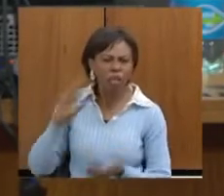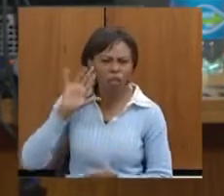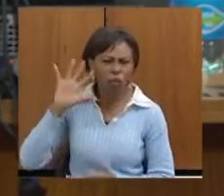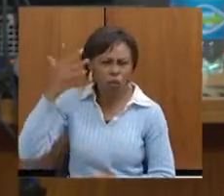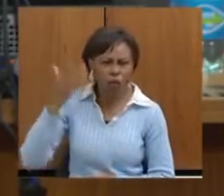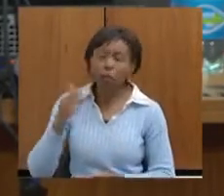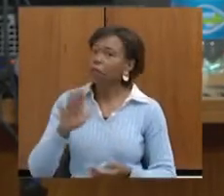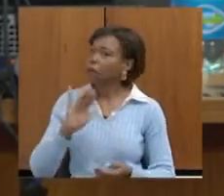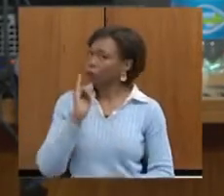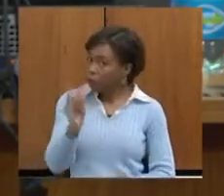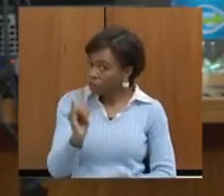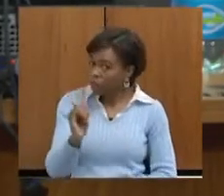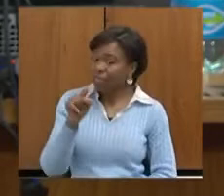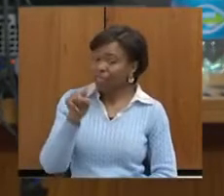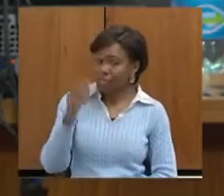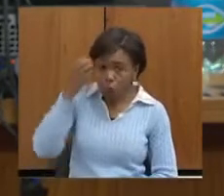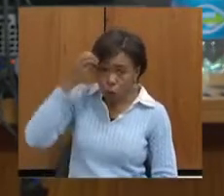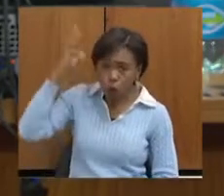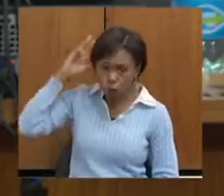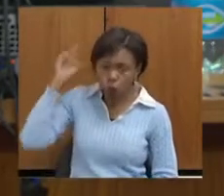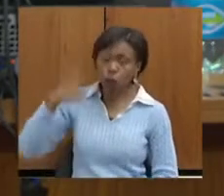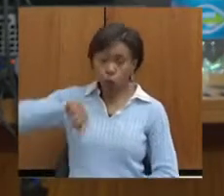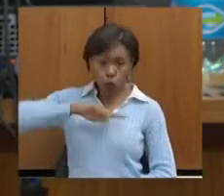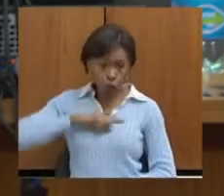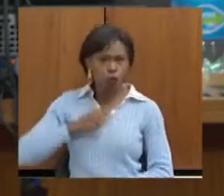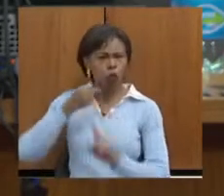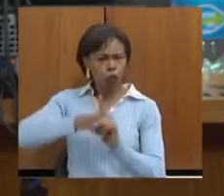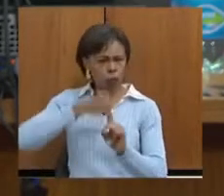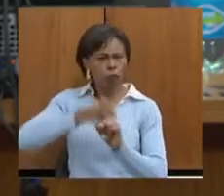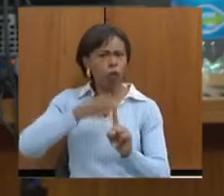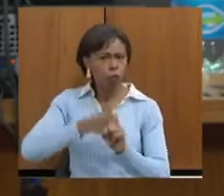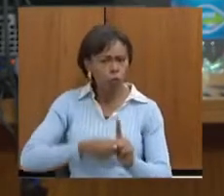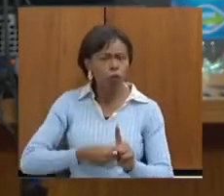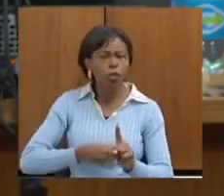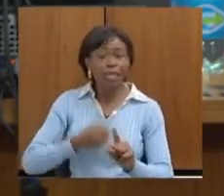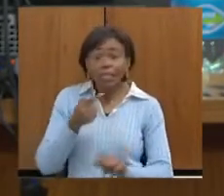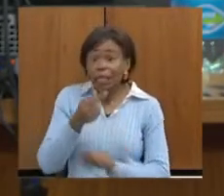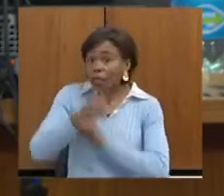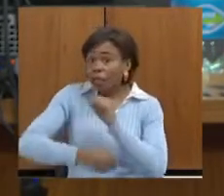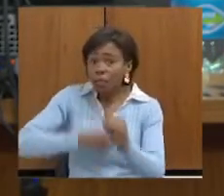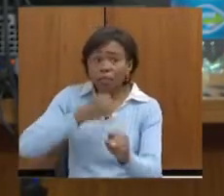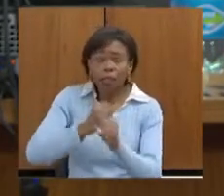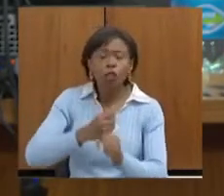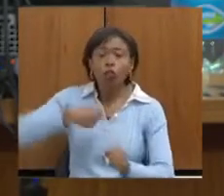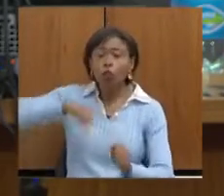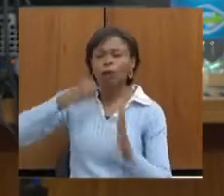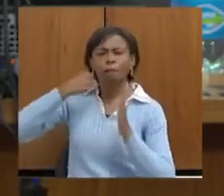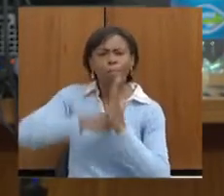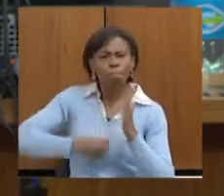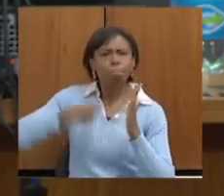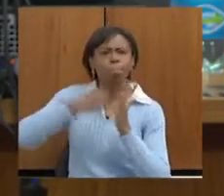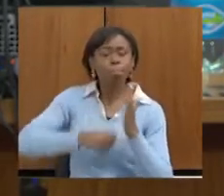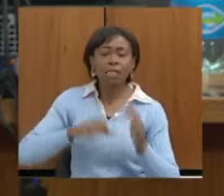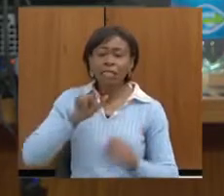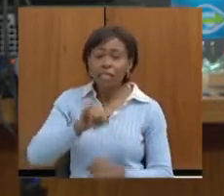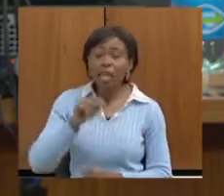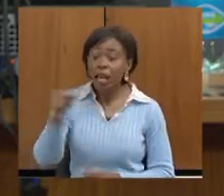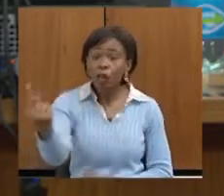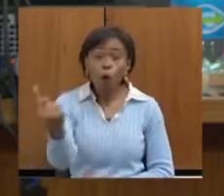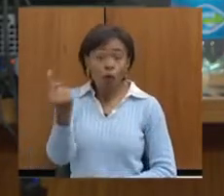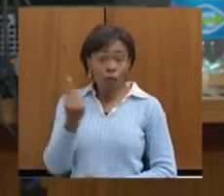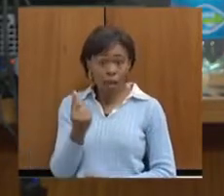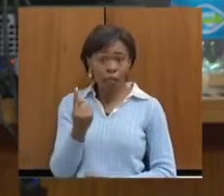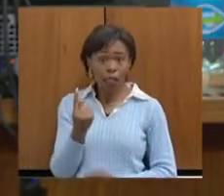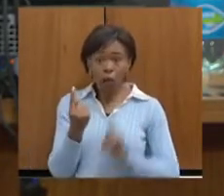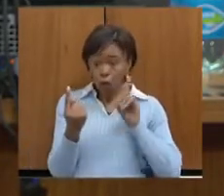fluxo que nós somos de luta nós sabemos fazer um Se tem uma coisa que nós fizemos ao longo desses sete anos foi luta se ele não vier aqui falar conosco